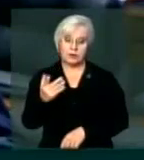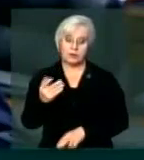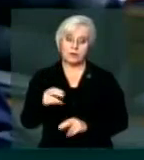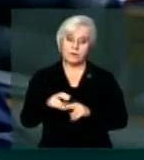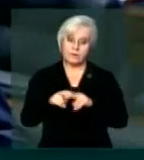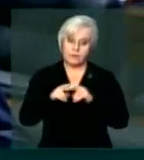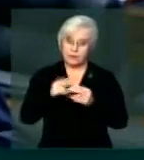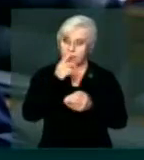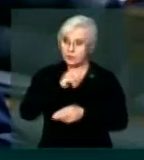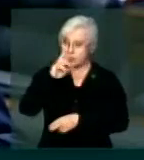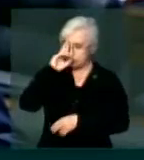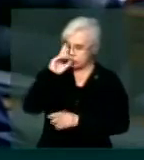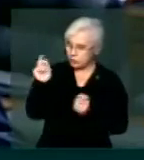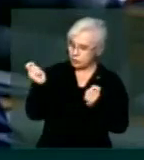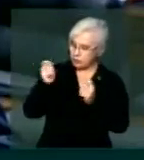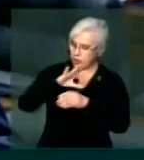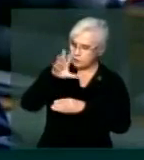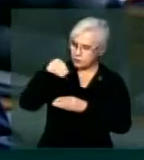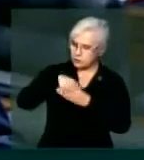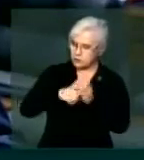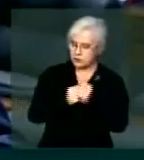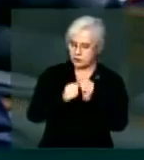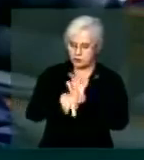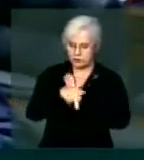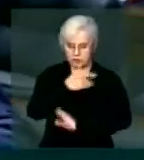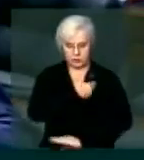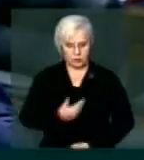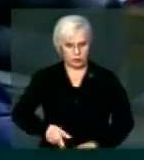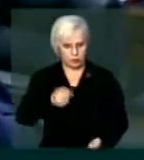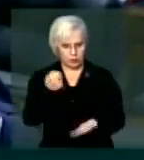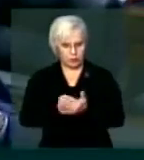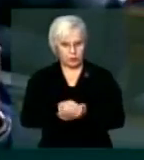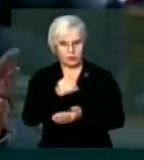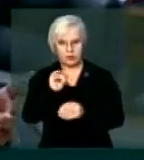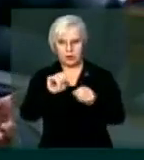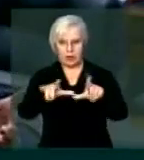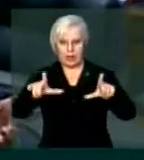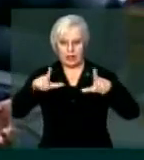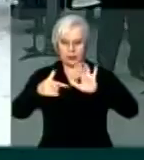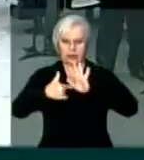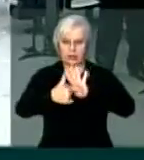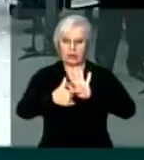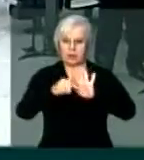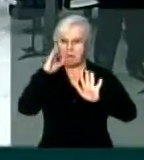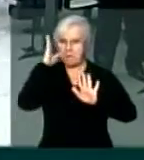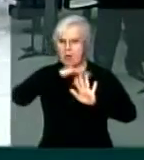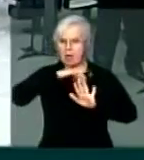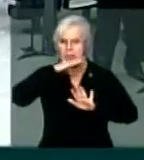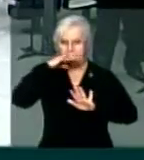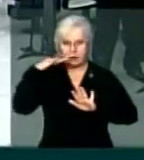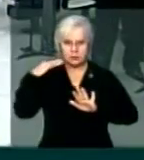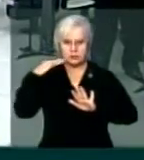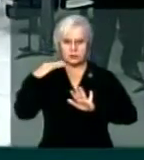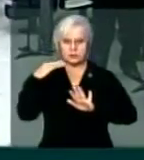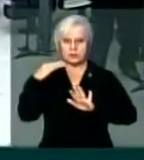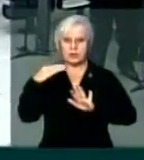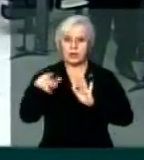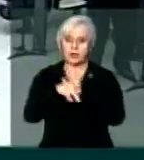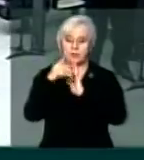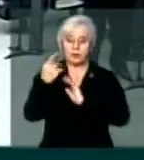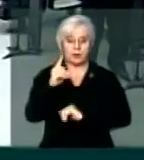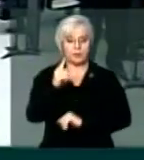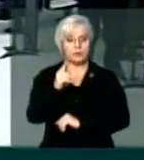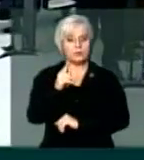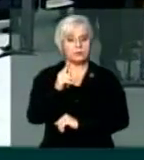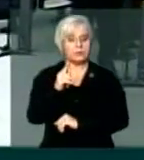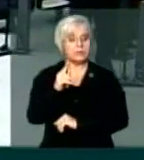Portanto, o senhor pode botar na conta do governo. Se as placas exalam mal, o perfume veio do Palácio do